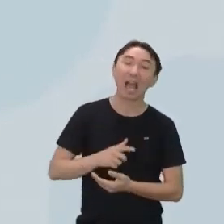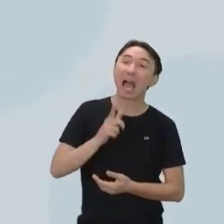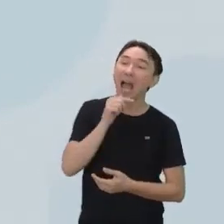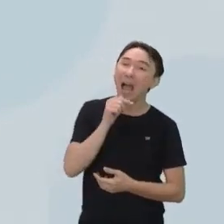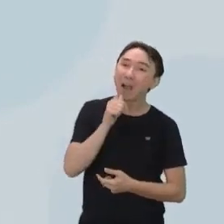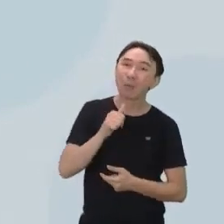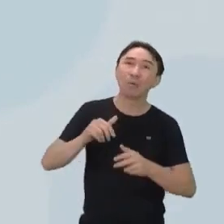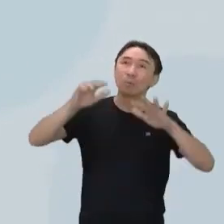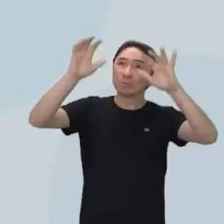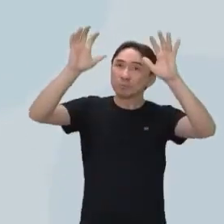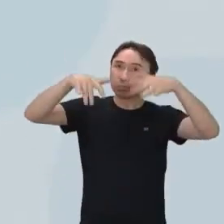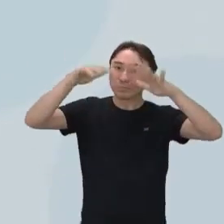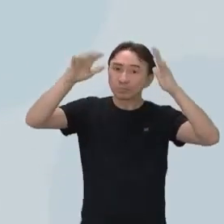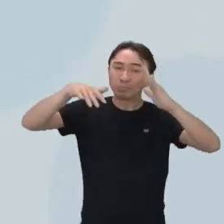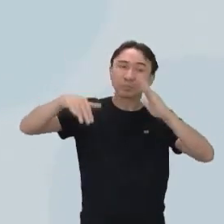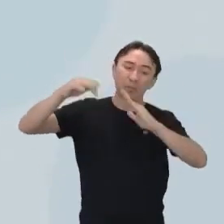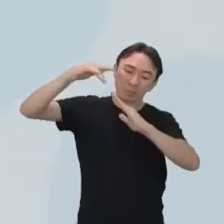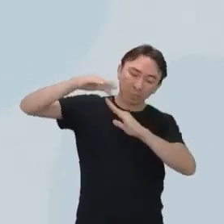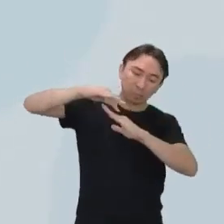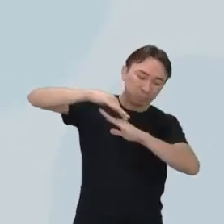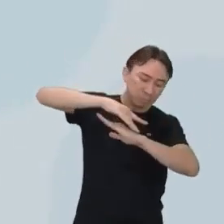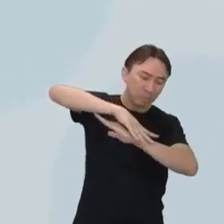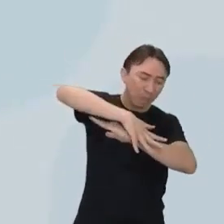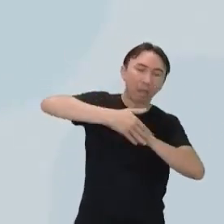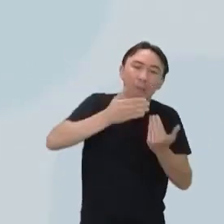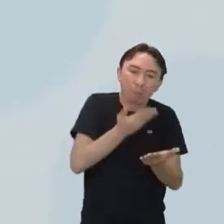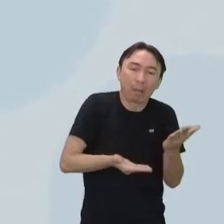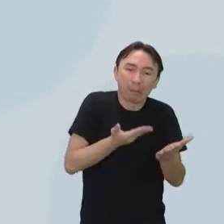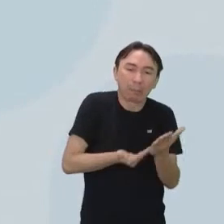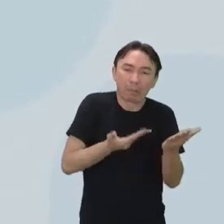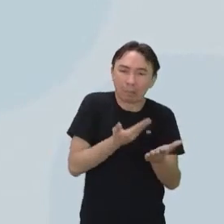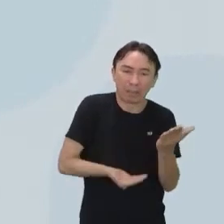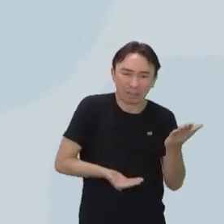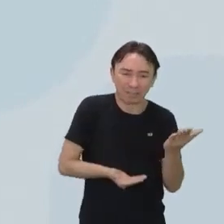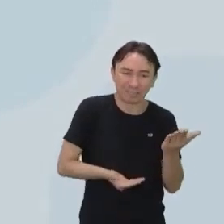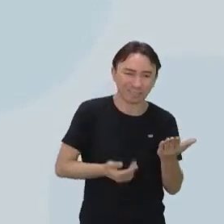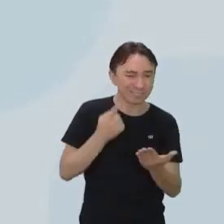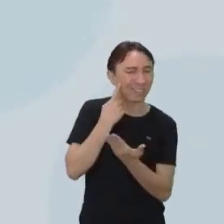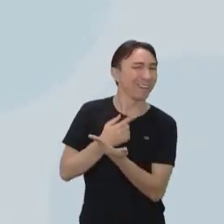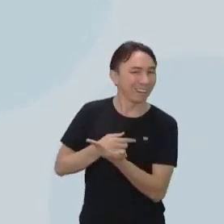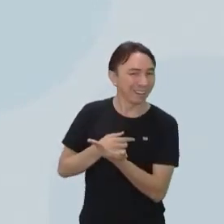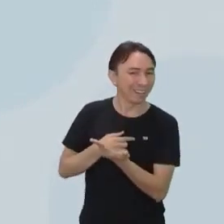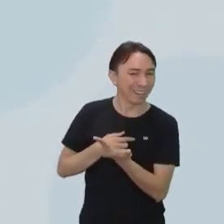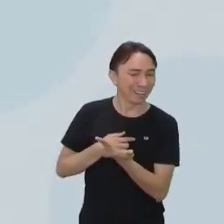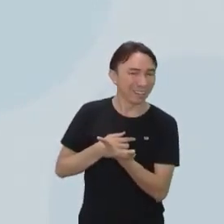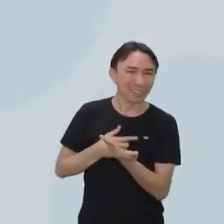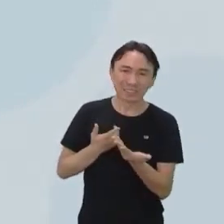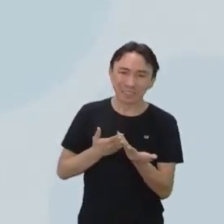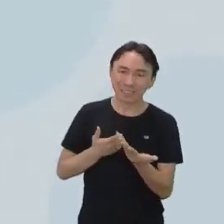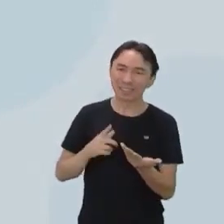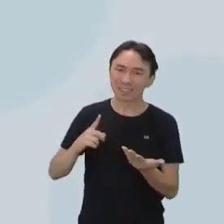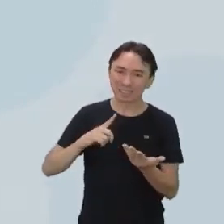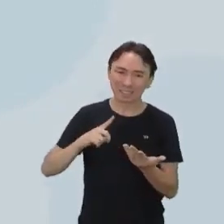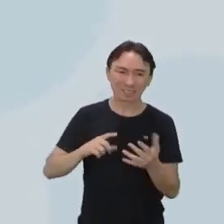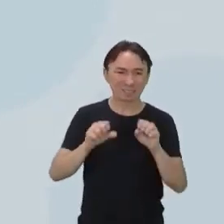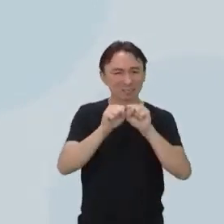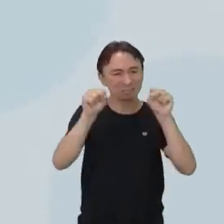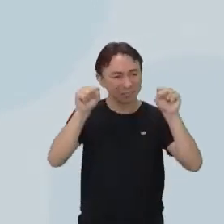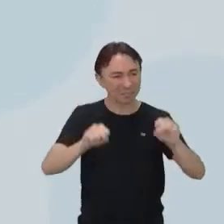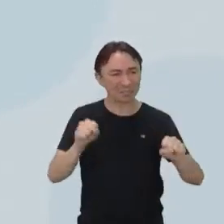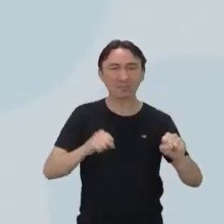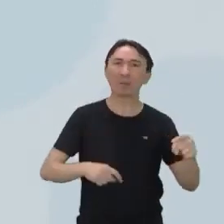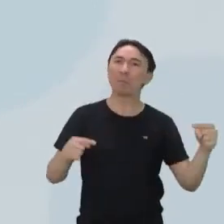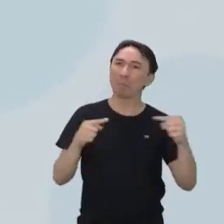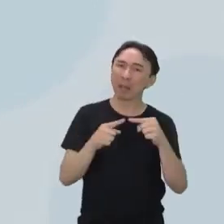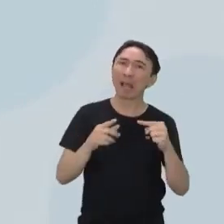de chuva. Já temos a resposta, né, professor? Diz aí, uso de sistema não adequado, né, para a captação de